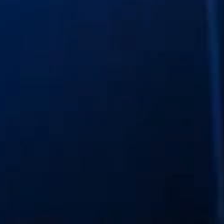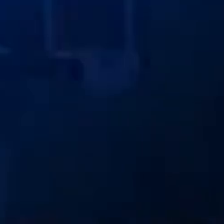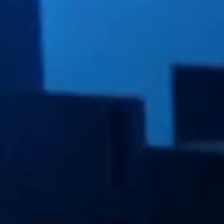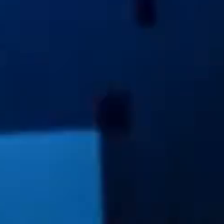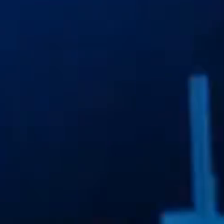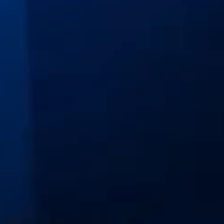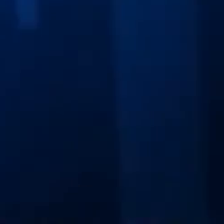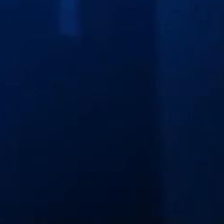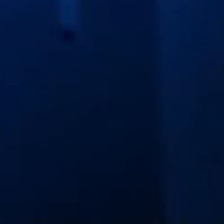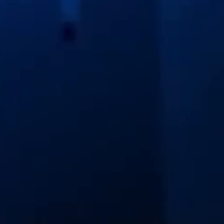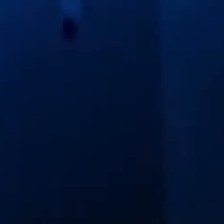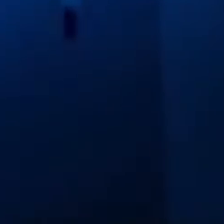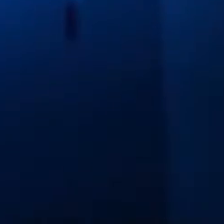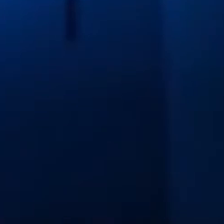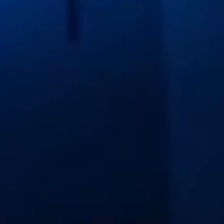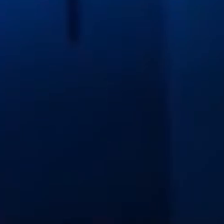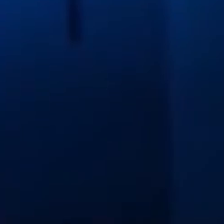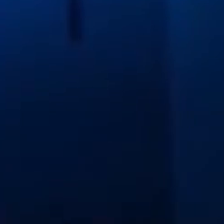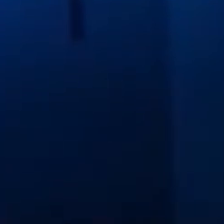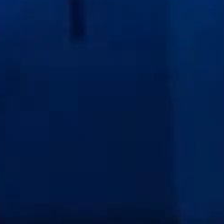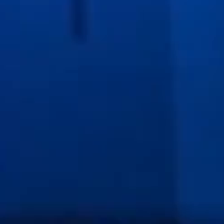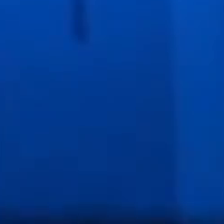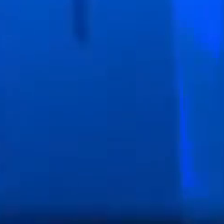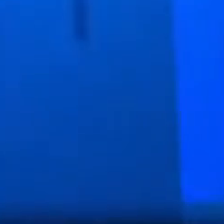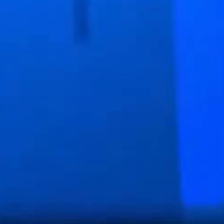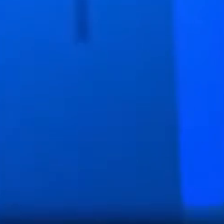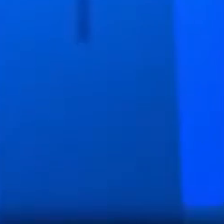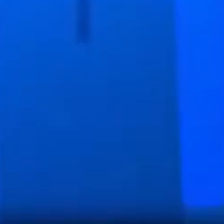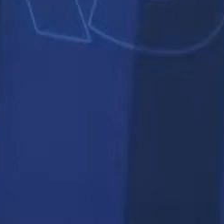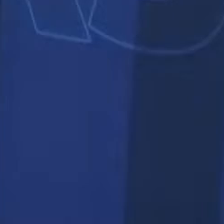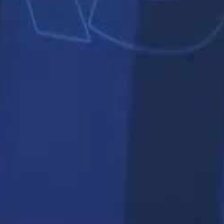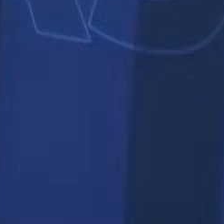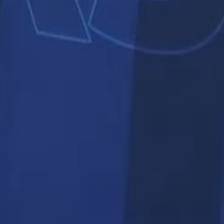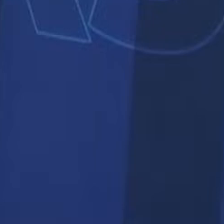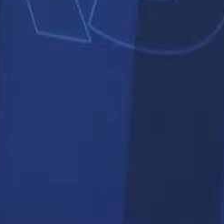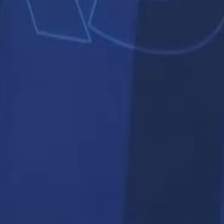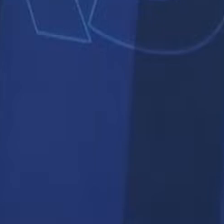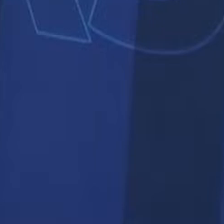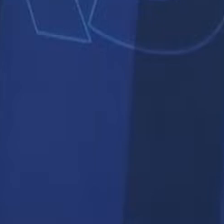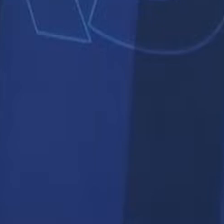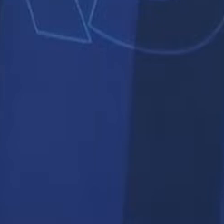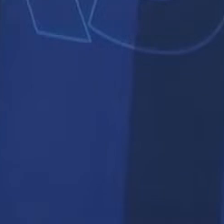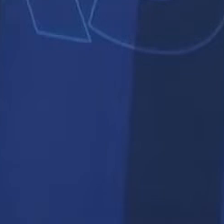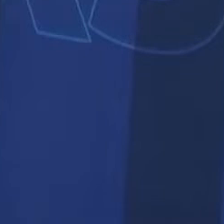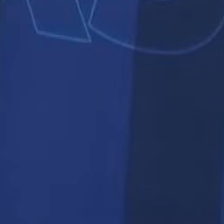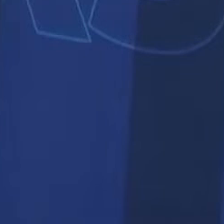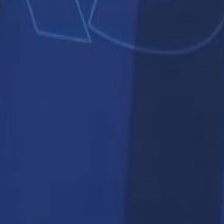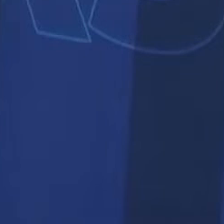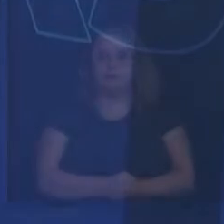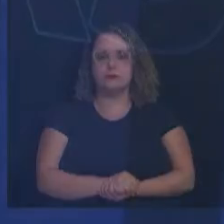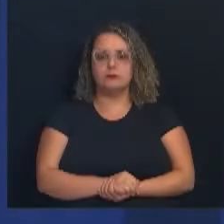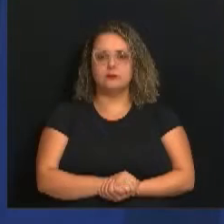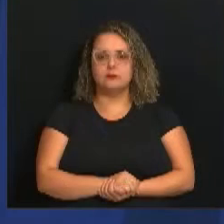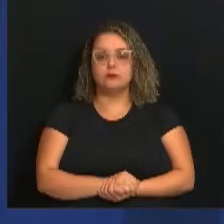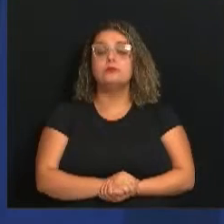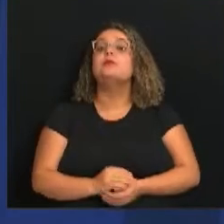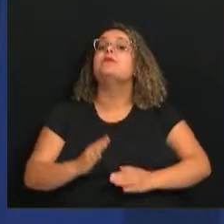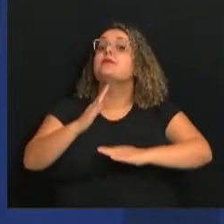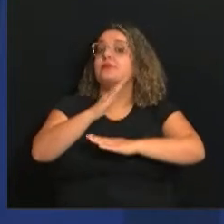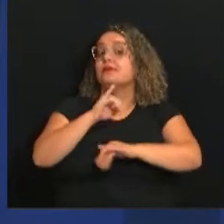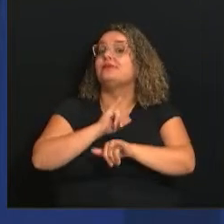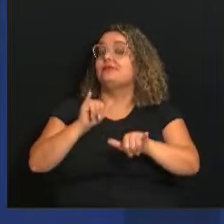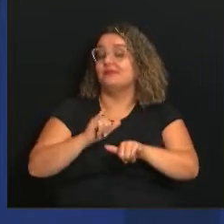eu volto. Então, até daqui a pouco para a Mirna Abreu, 12h36. Vamos fazer o seguinte, rápido intervalo e na volta tem